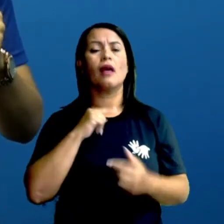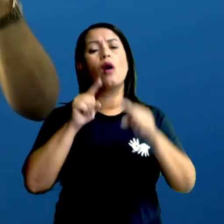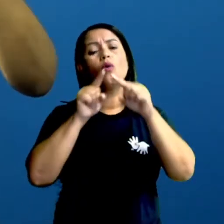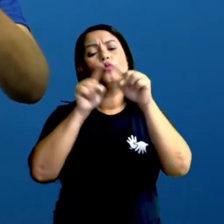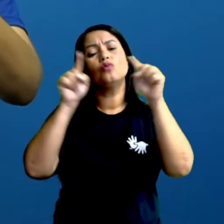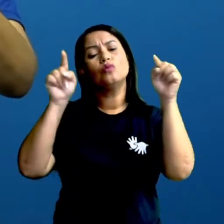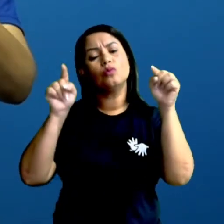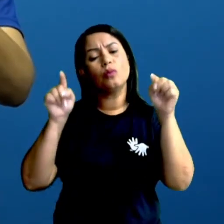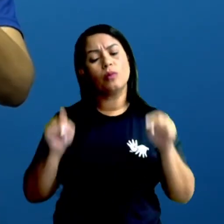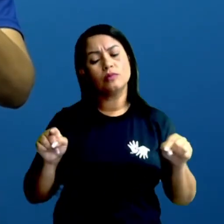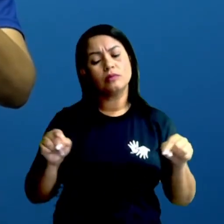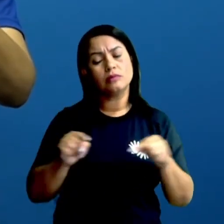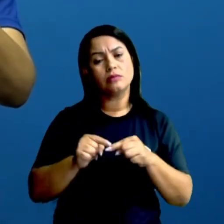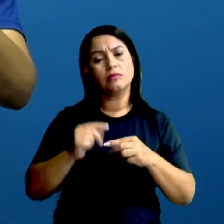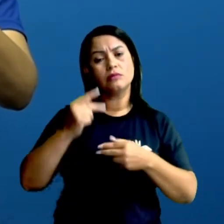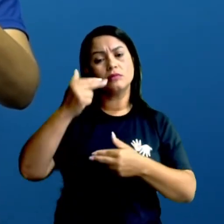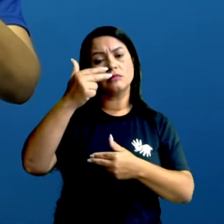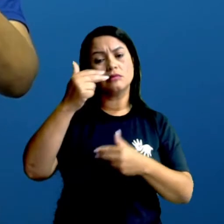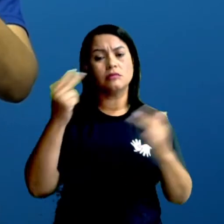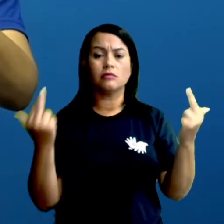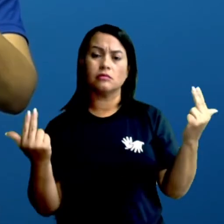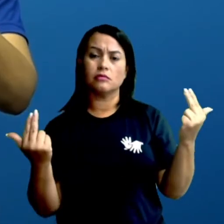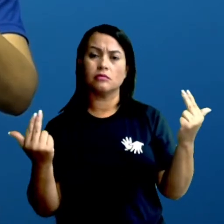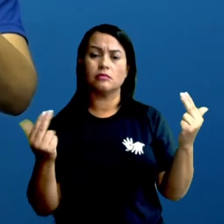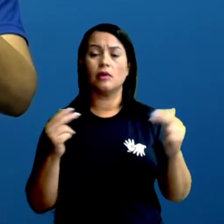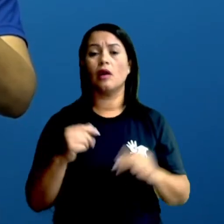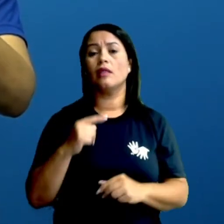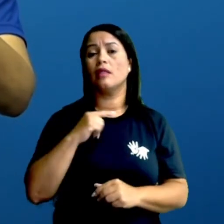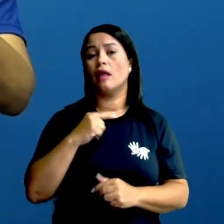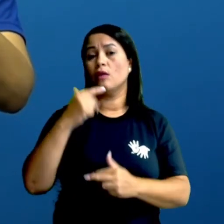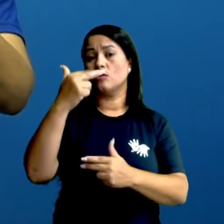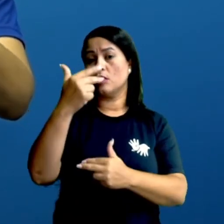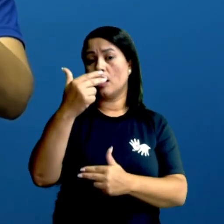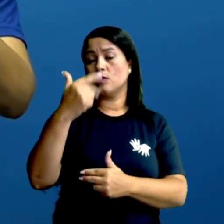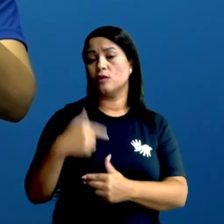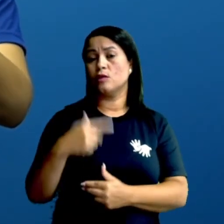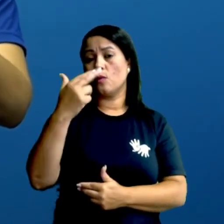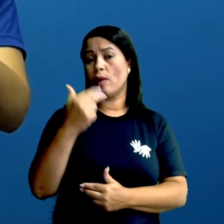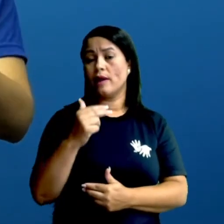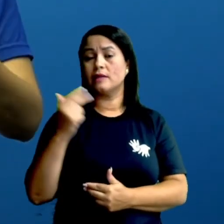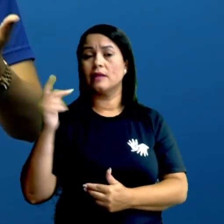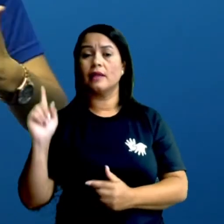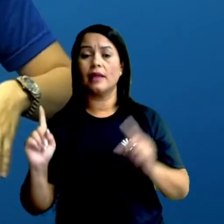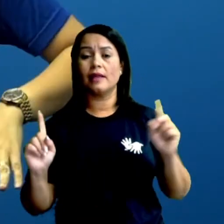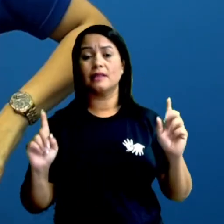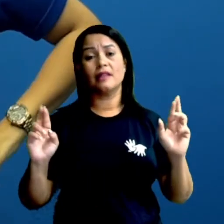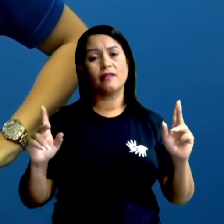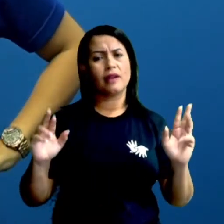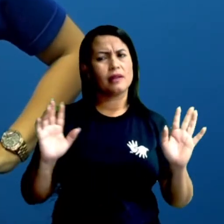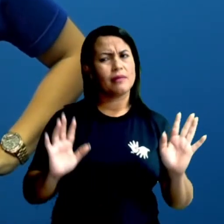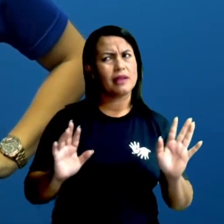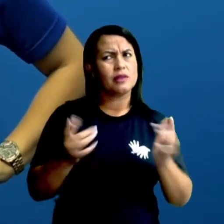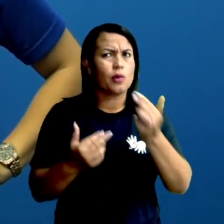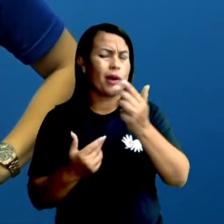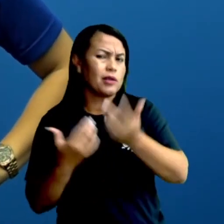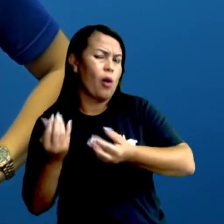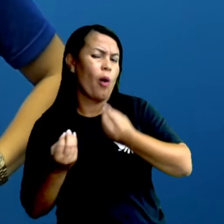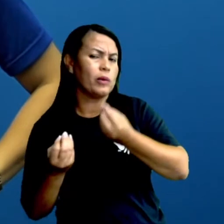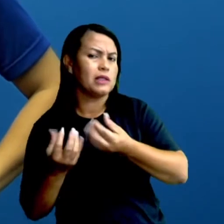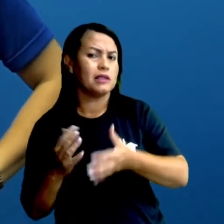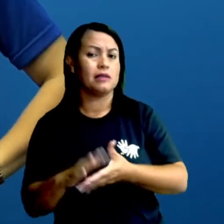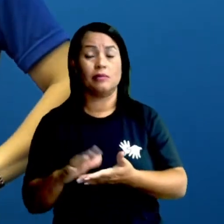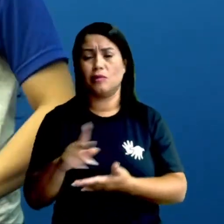lados iguais e 2 diferentes, né? Mas esses 2 que são diferentes, eles são o quê? Iguais. Professora, como assim?